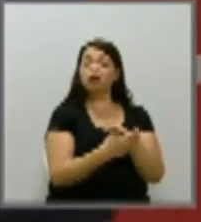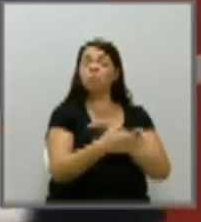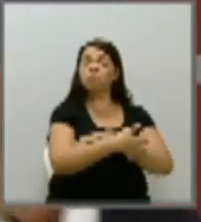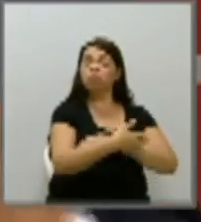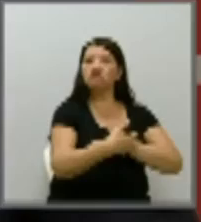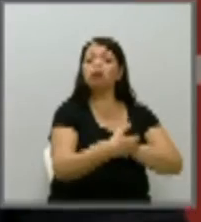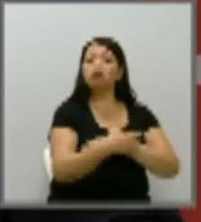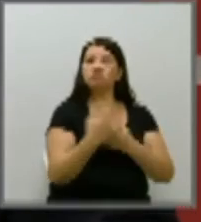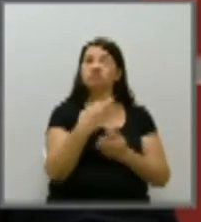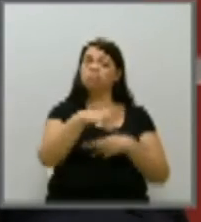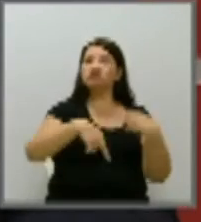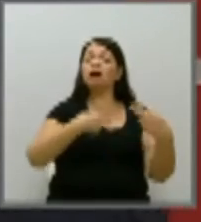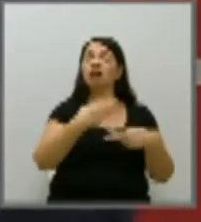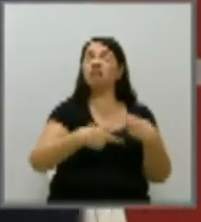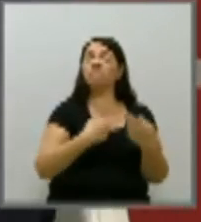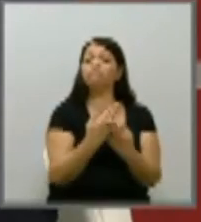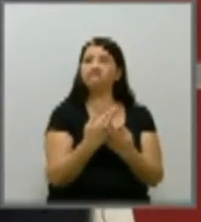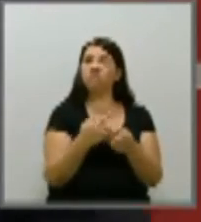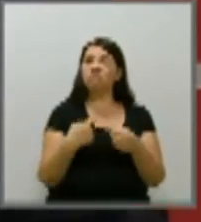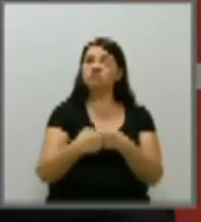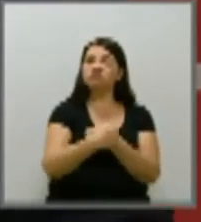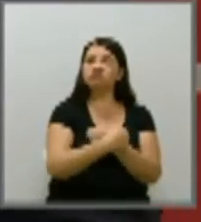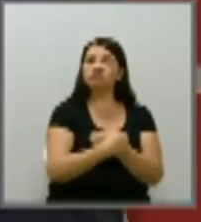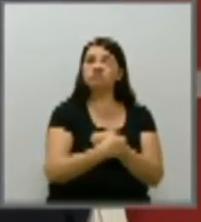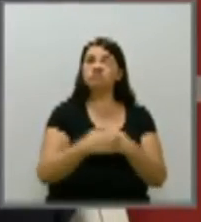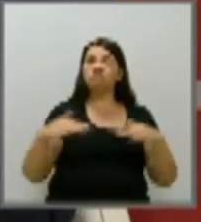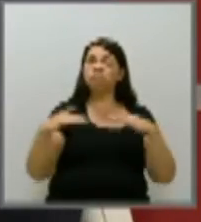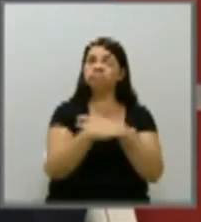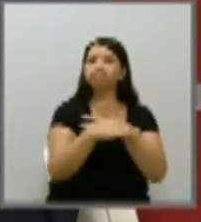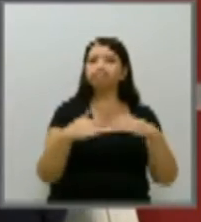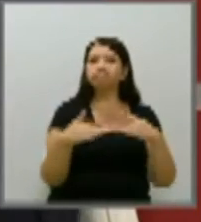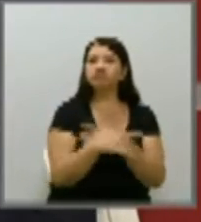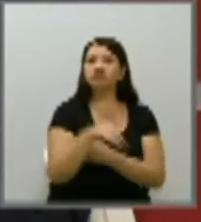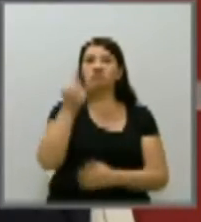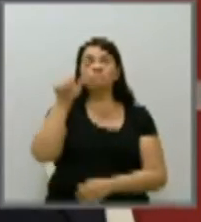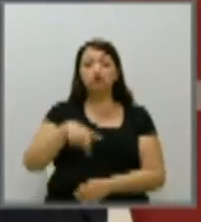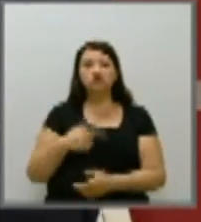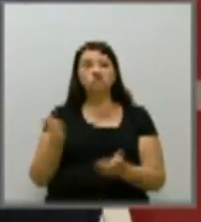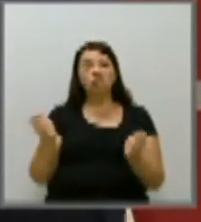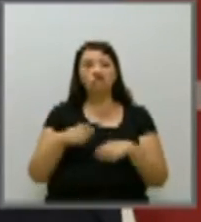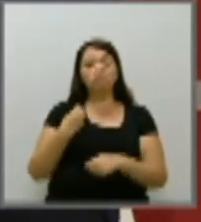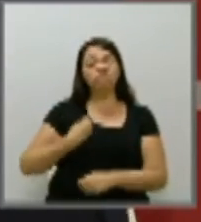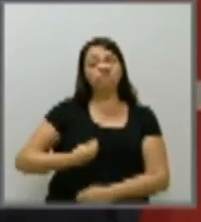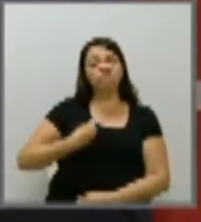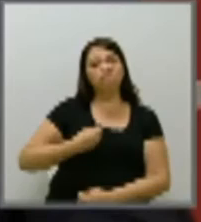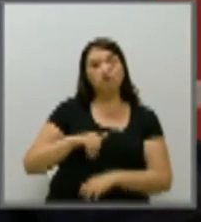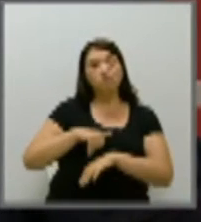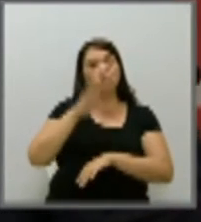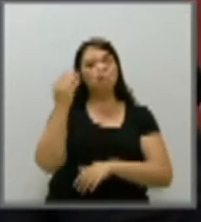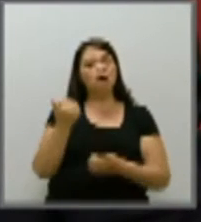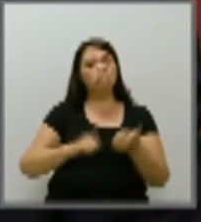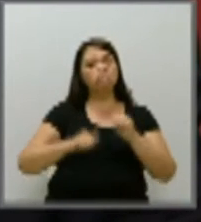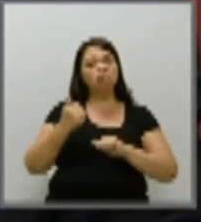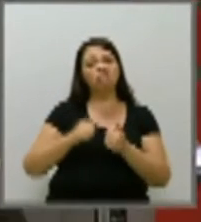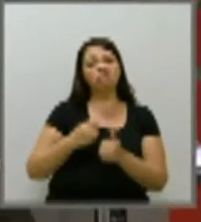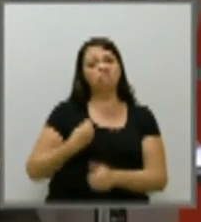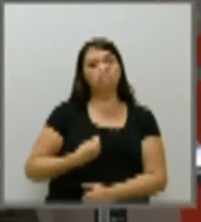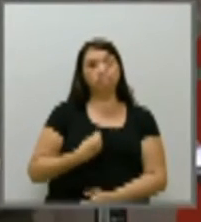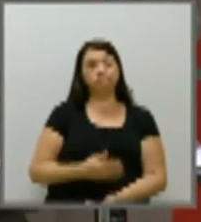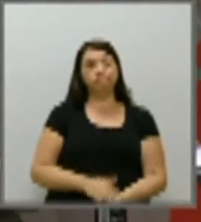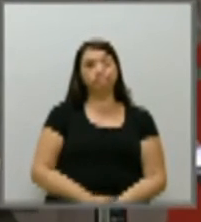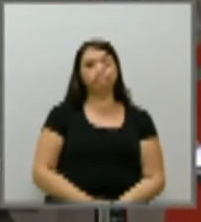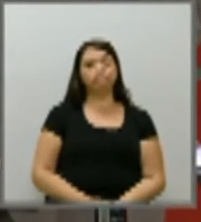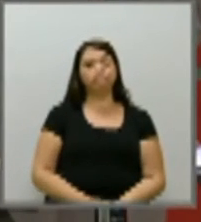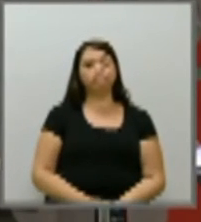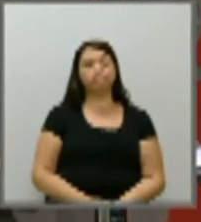reforma urbana em Gravataí, a gente tem que construir condições para que as pessoas possam viver em melhores e mais dignas condições de vida. Candidato